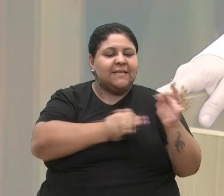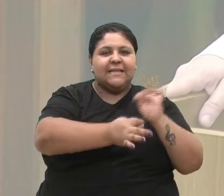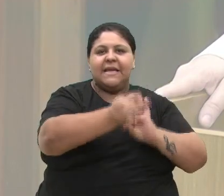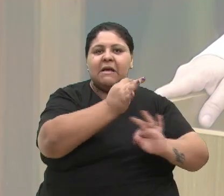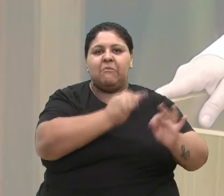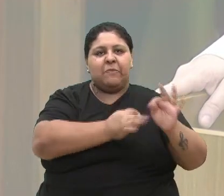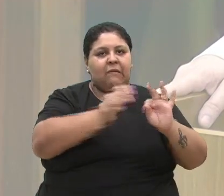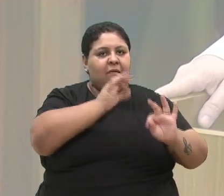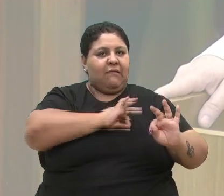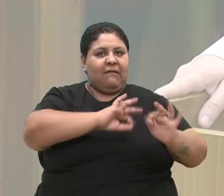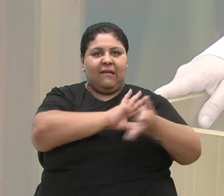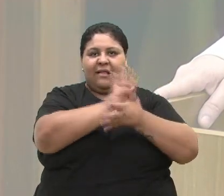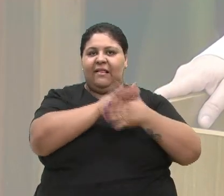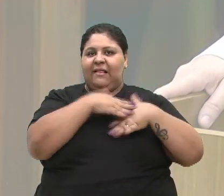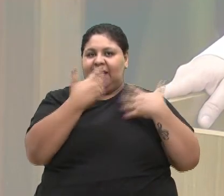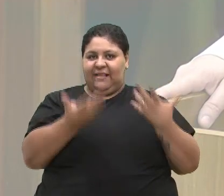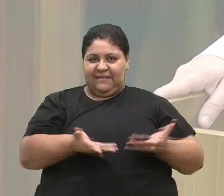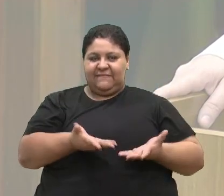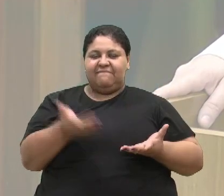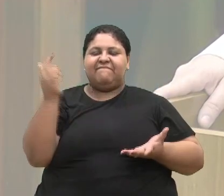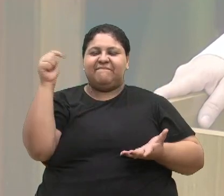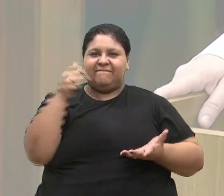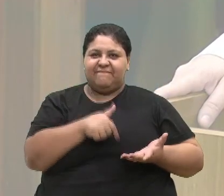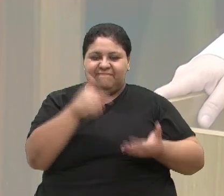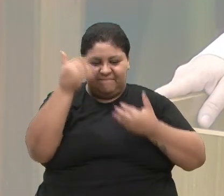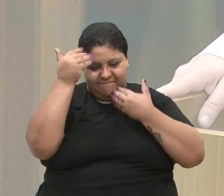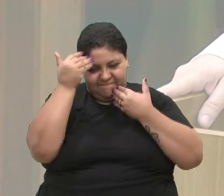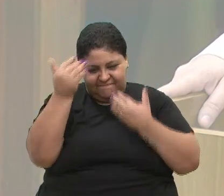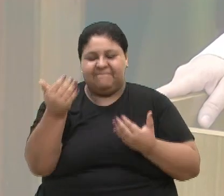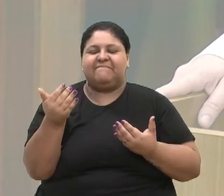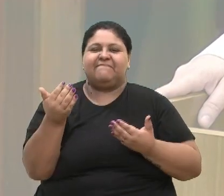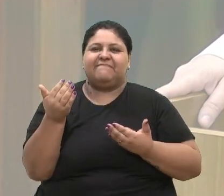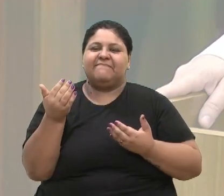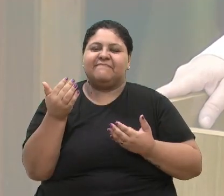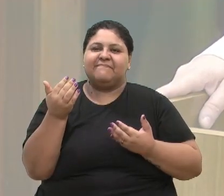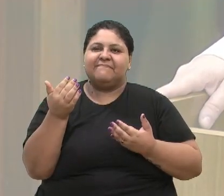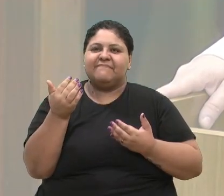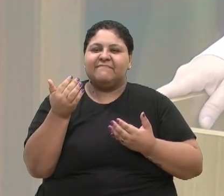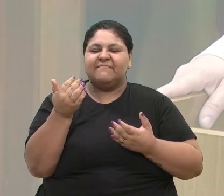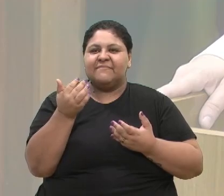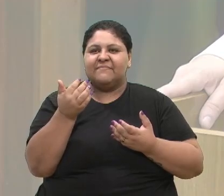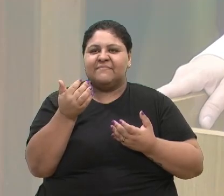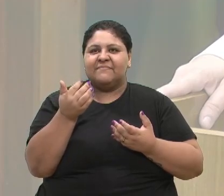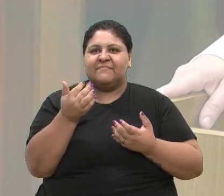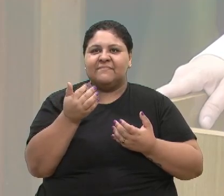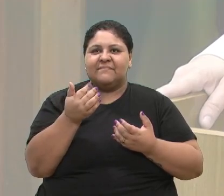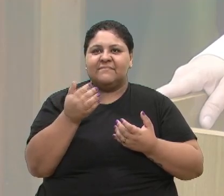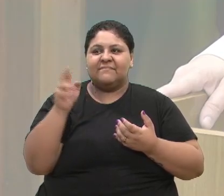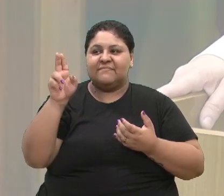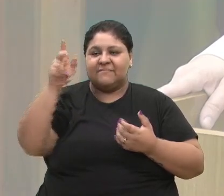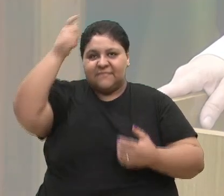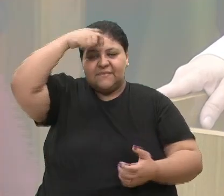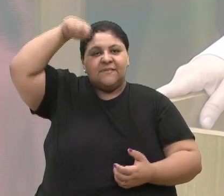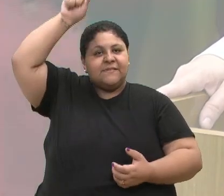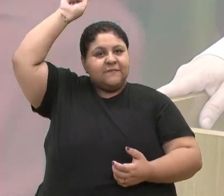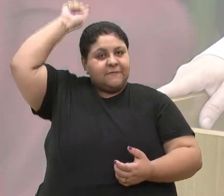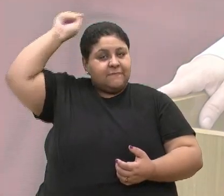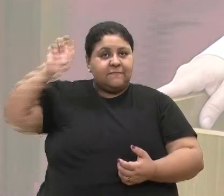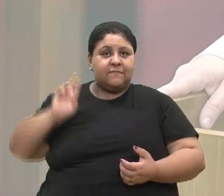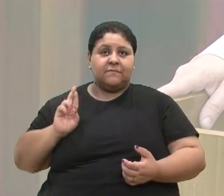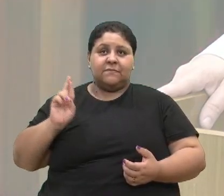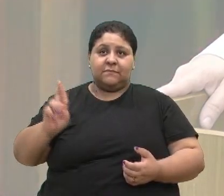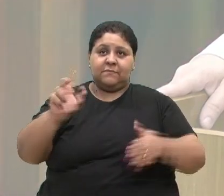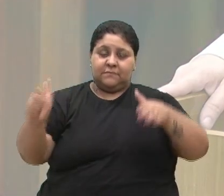remunerada. Então, fica aqui meu agradecimento à Universidade de Caxias do Sul, na figura do